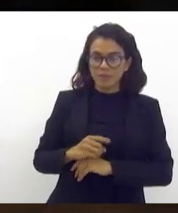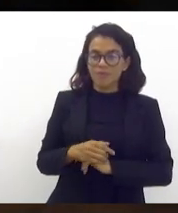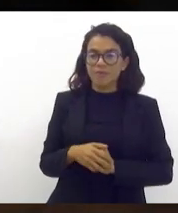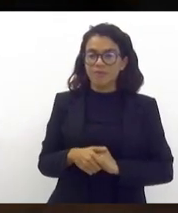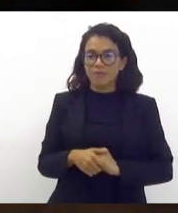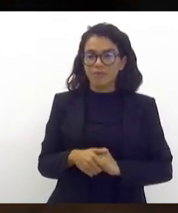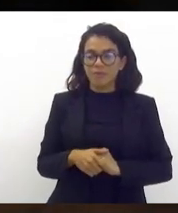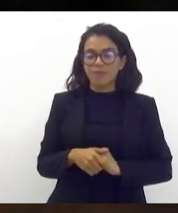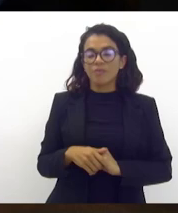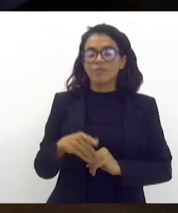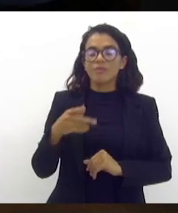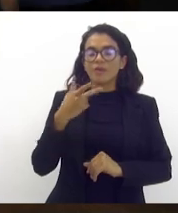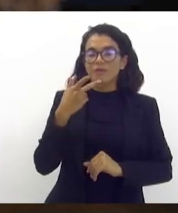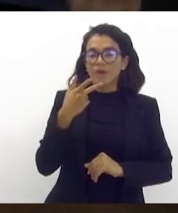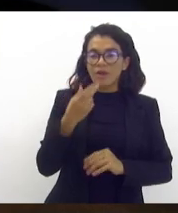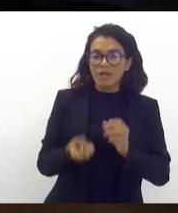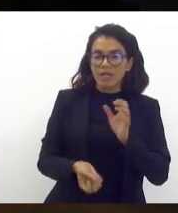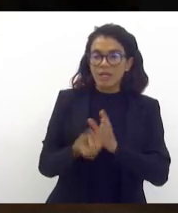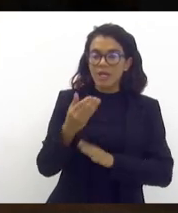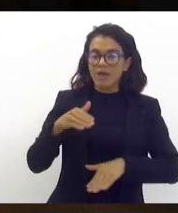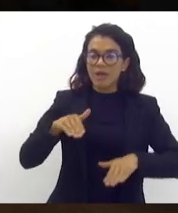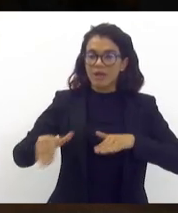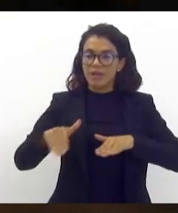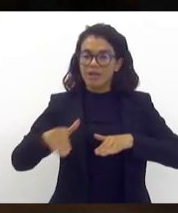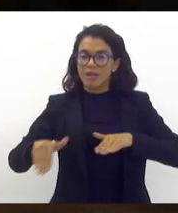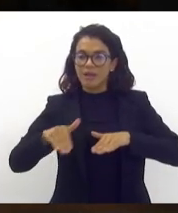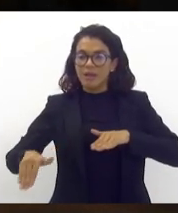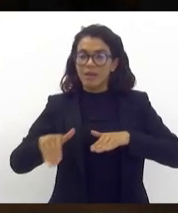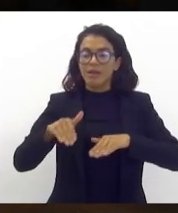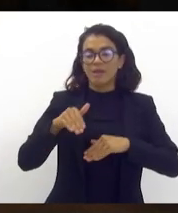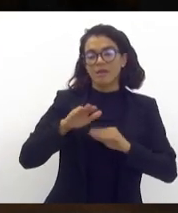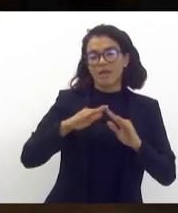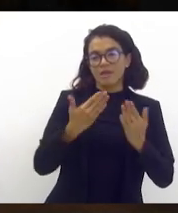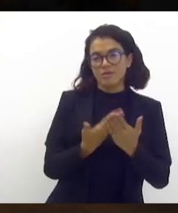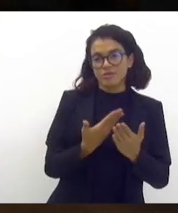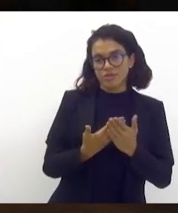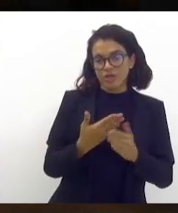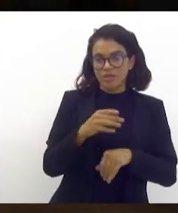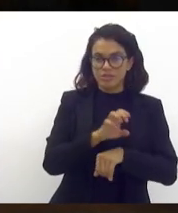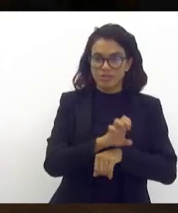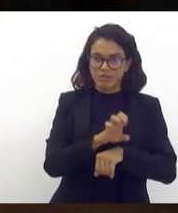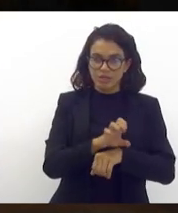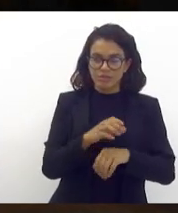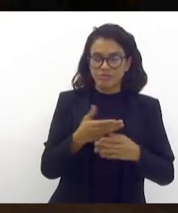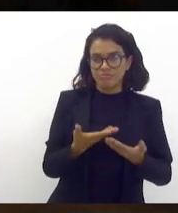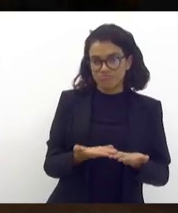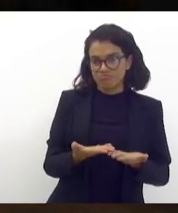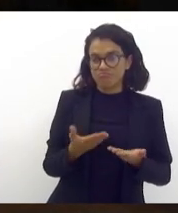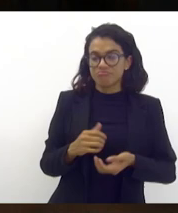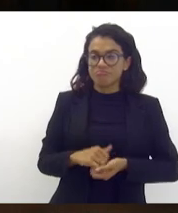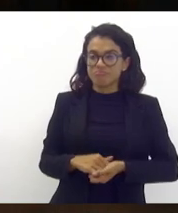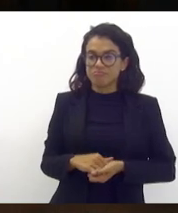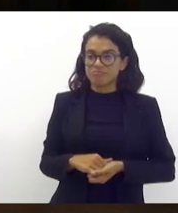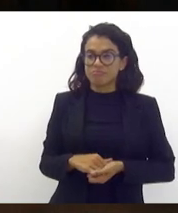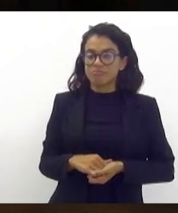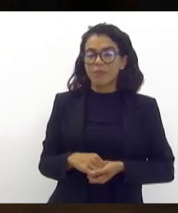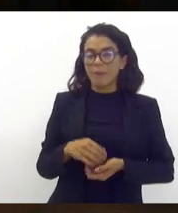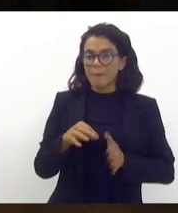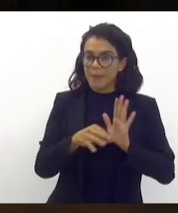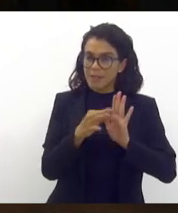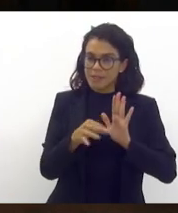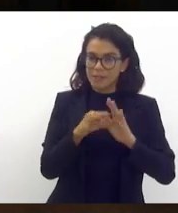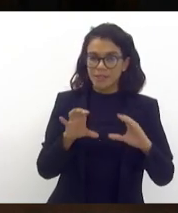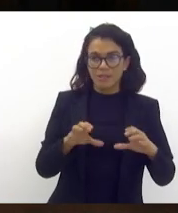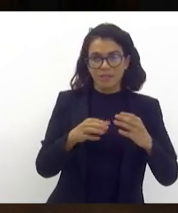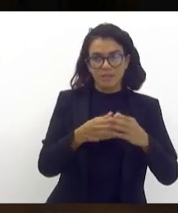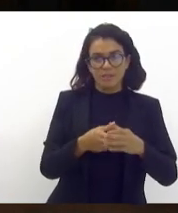Siciliano, que cria o programa Hip Hop nas escolas, na rede estadual de educação do Estado do Rio de Janeiro. Pareceres das